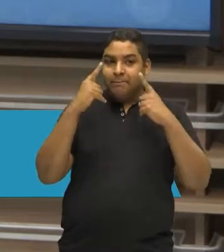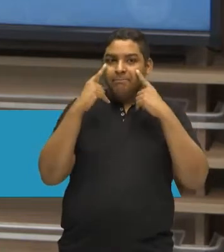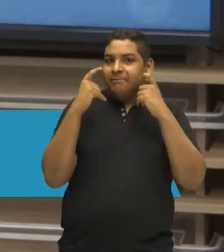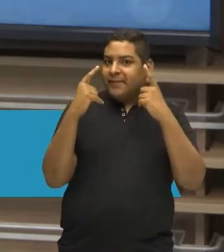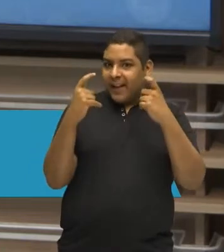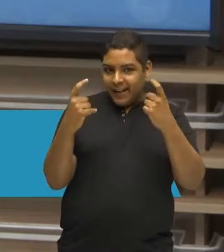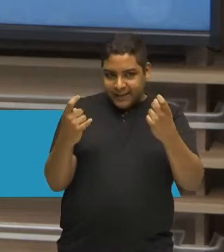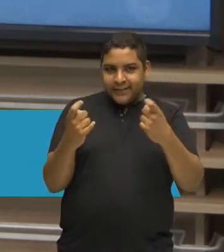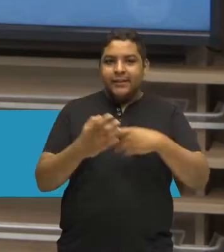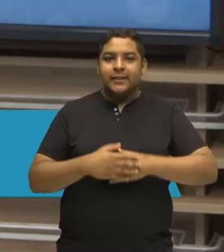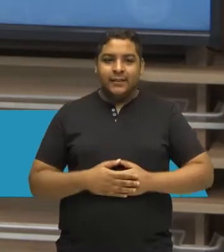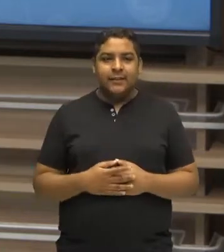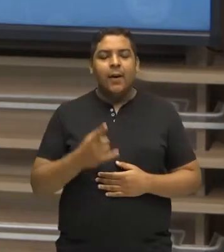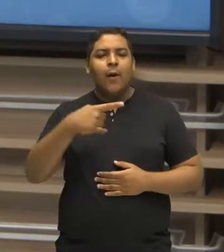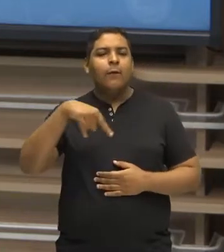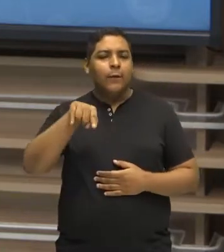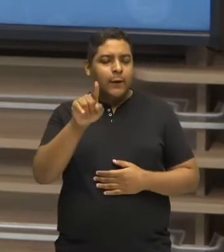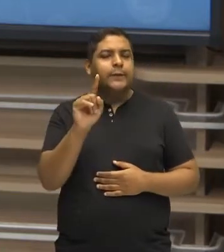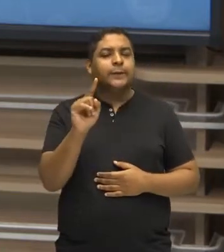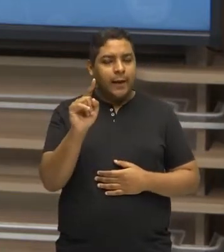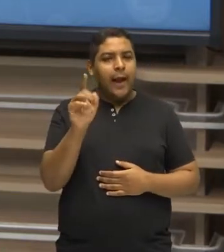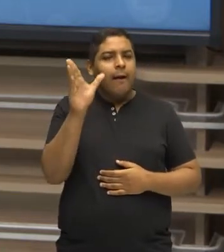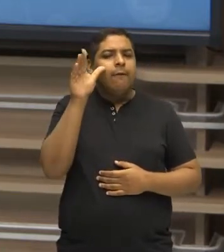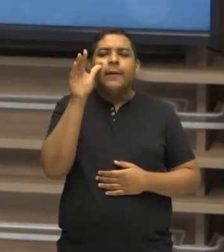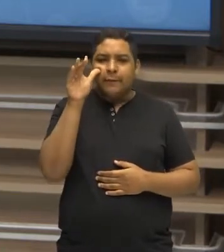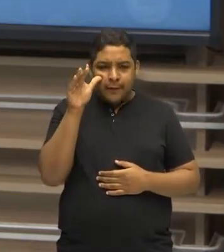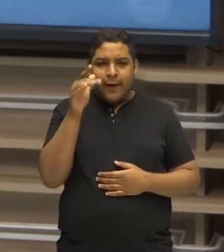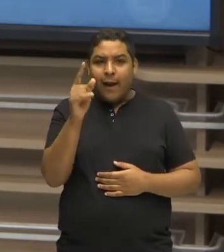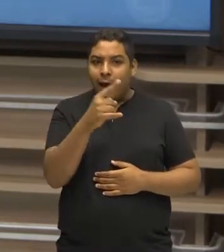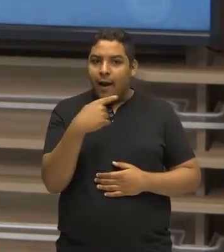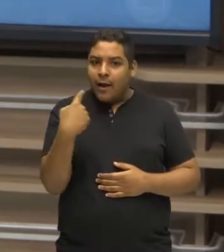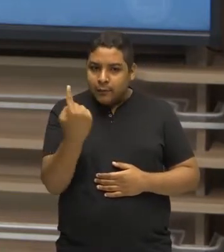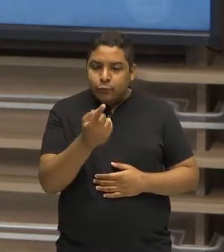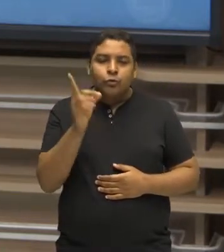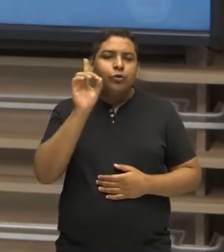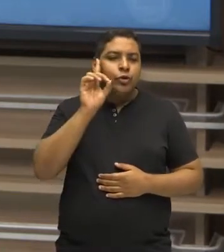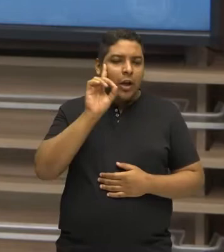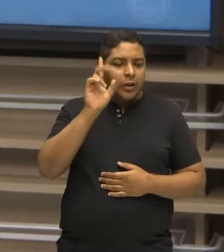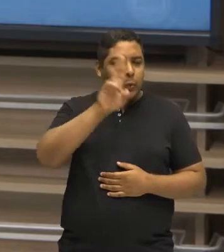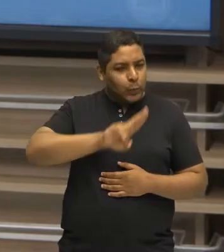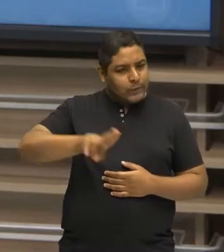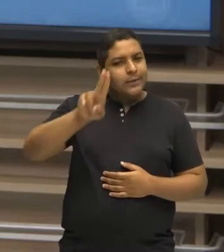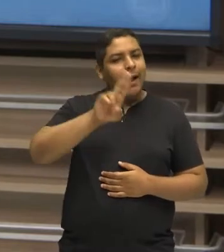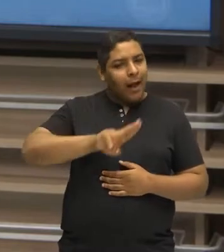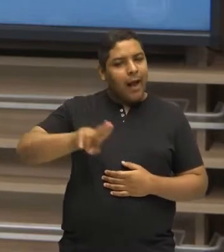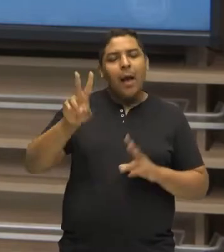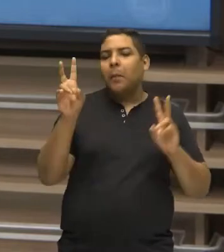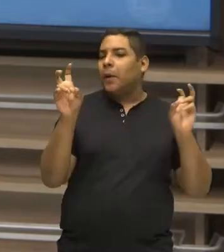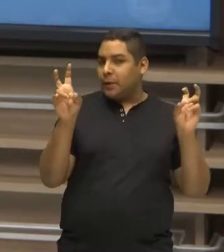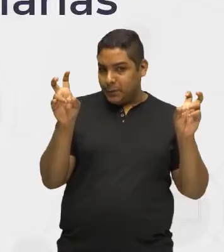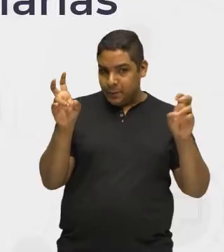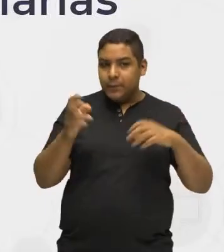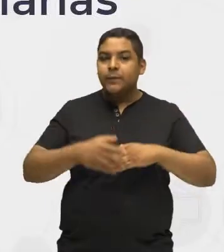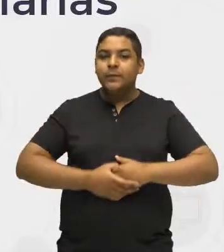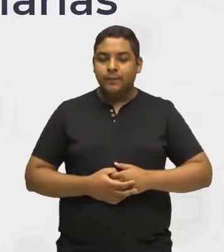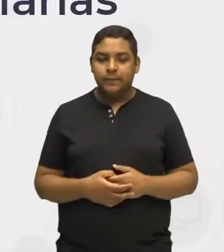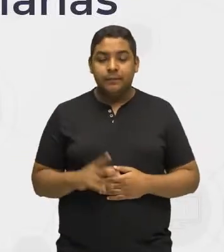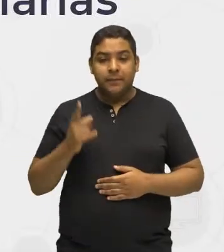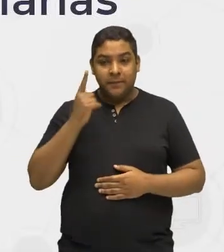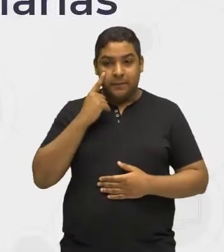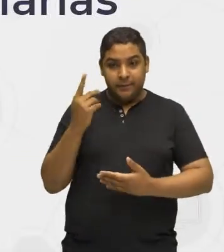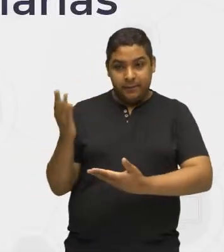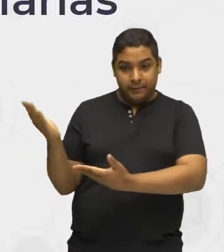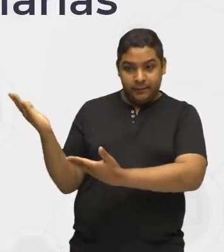interessante. Vocês vão verificar que faz parte do nosso cotidiano. Então, qual será o assunto da aula de hoje? Vamos